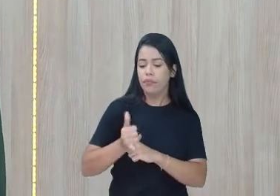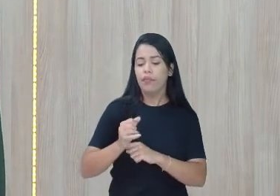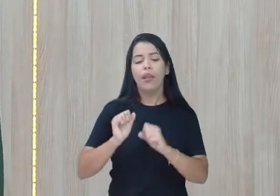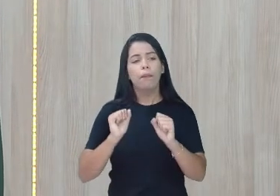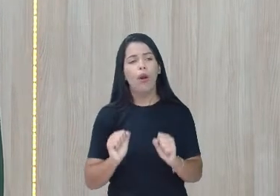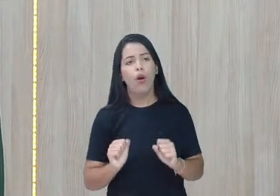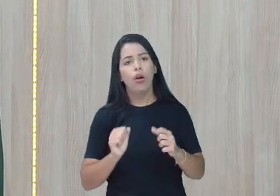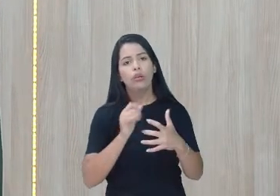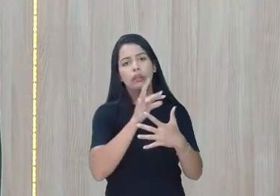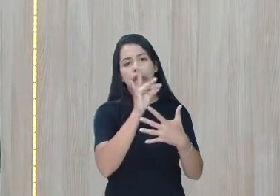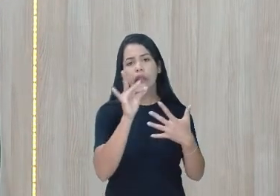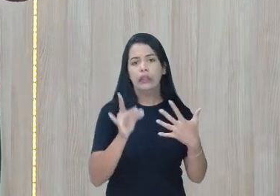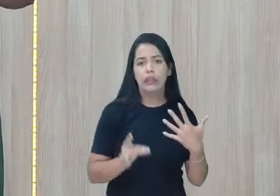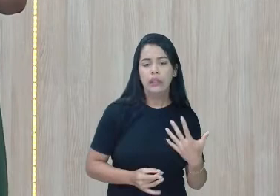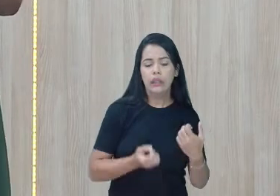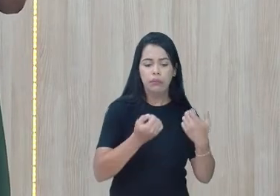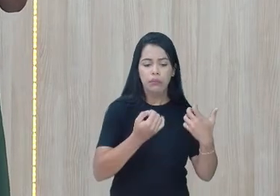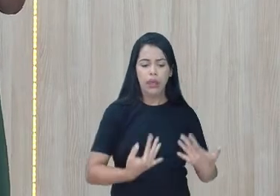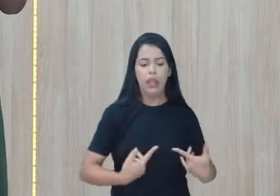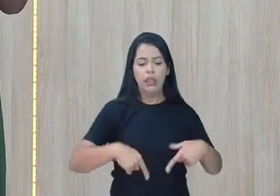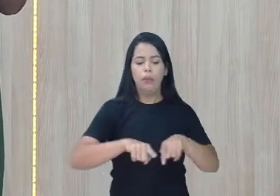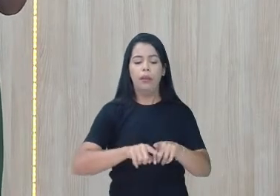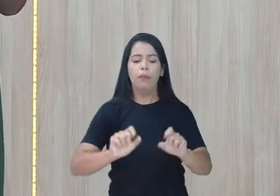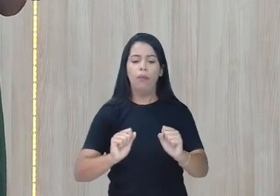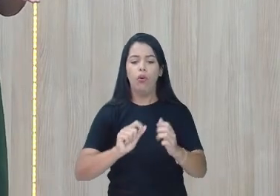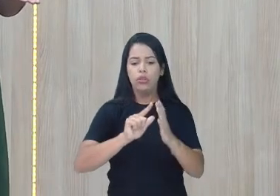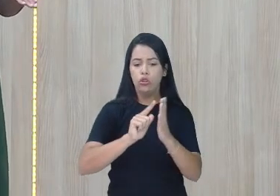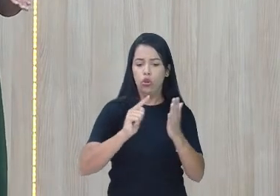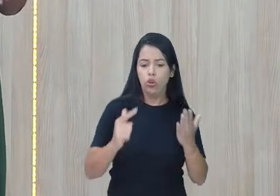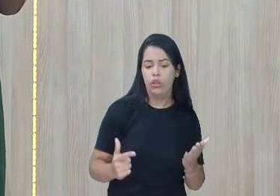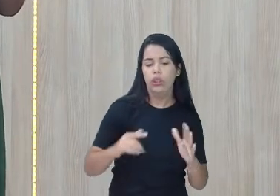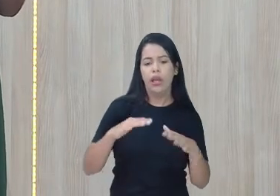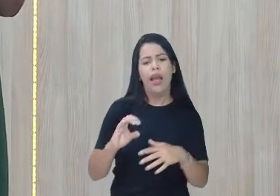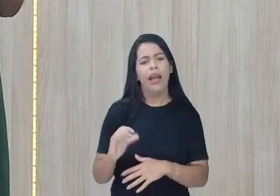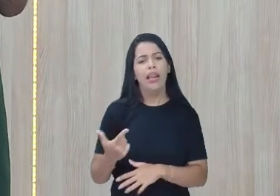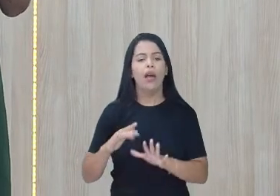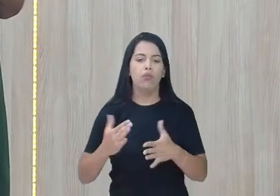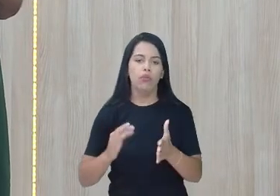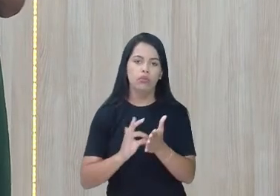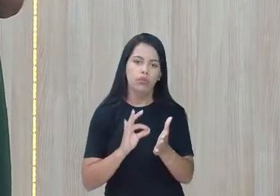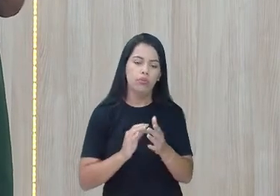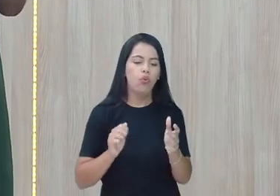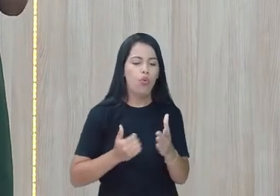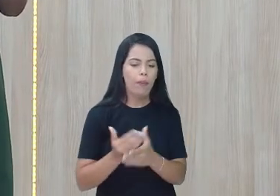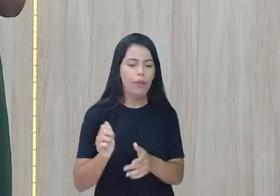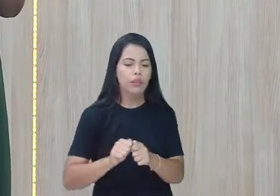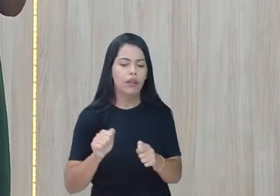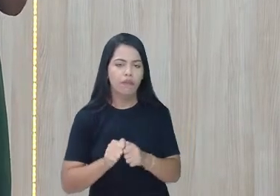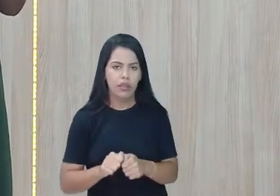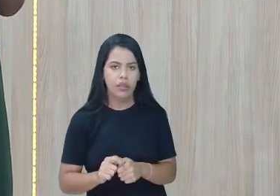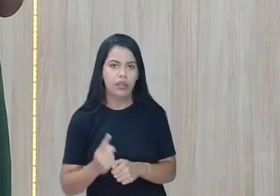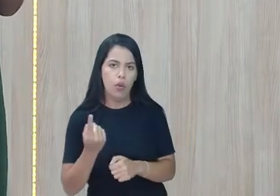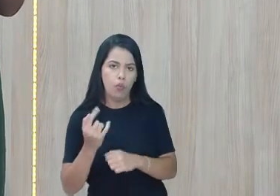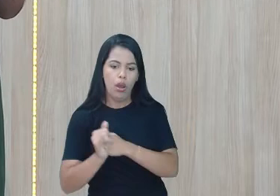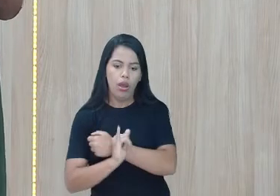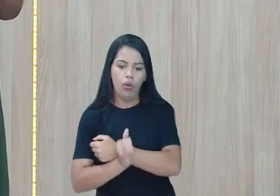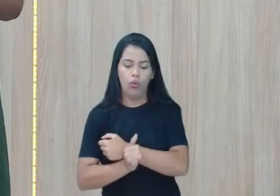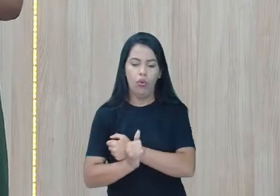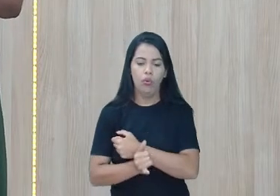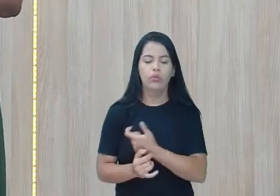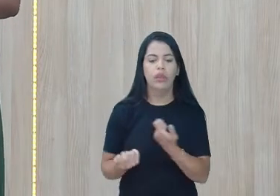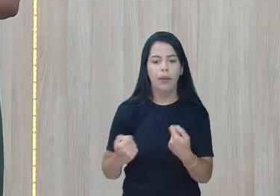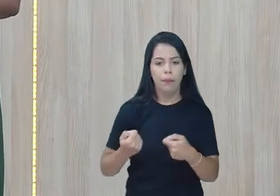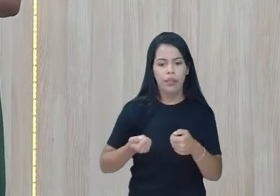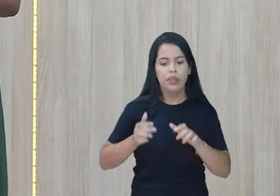ele pode ser jornalístico. É claro que quando um autor começa a fazer uma crônica, ele tende a manter uma